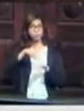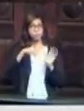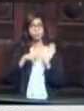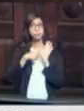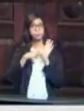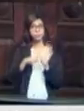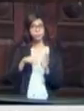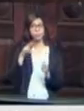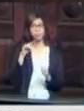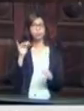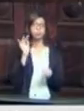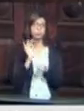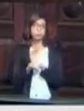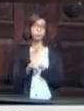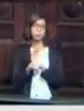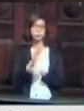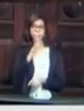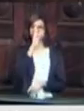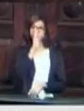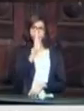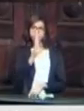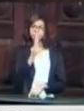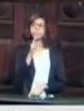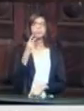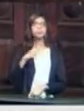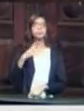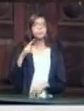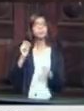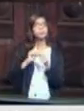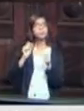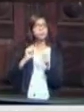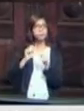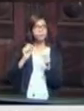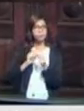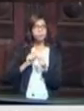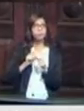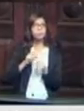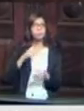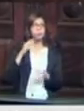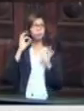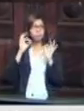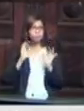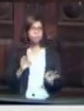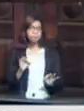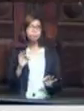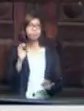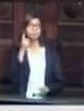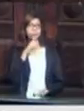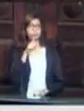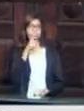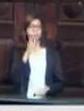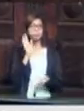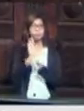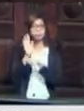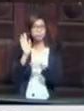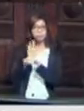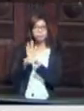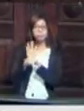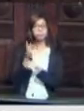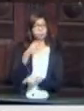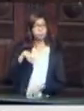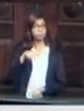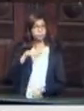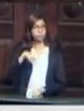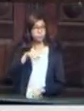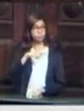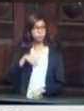nesta direção, na direção de fazer com que, de forma concreta, a contribuição nossa